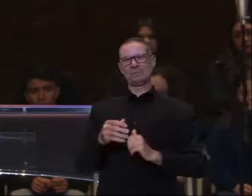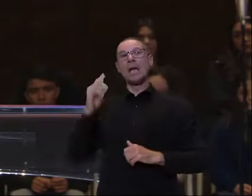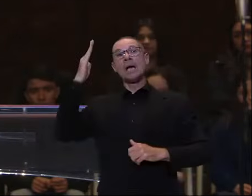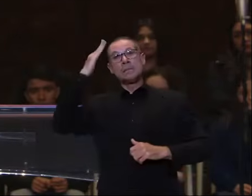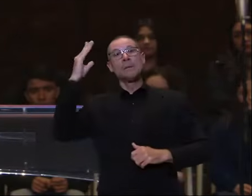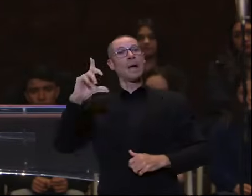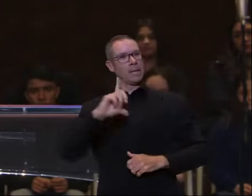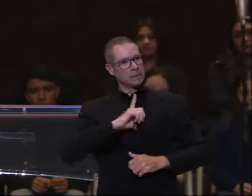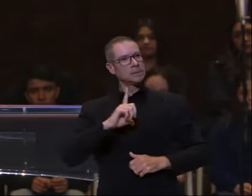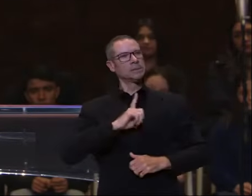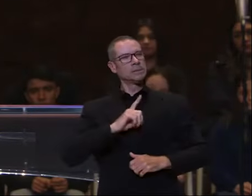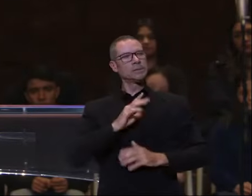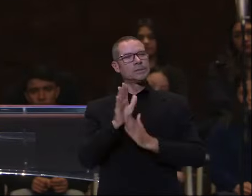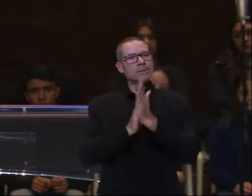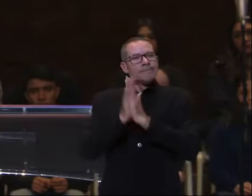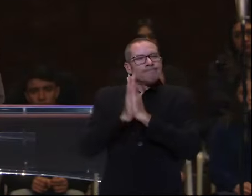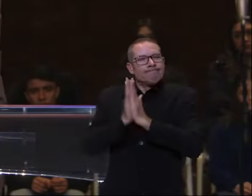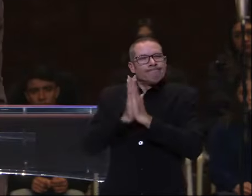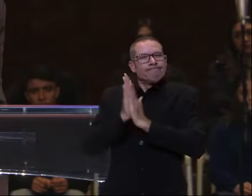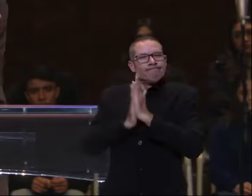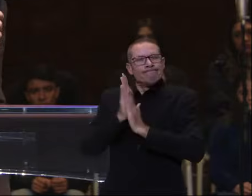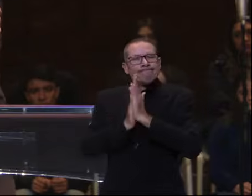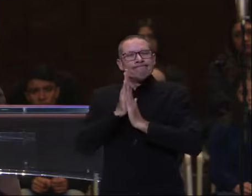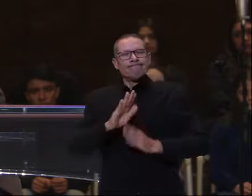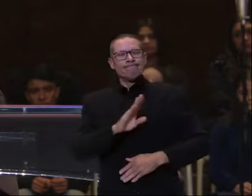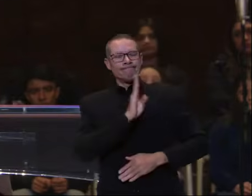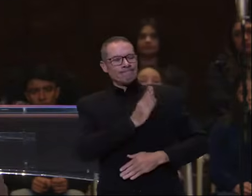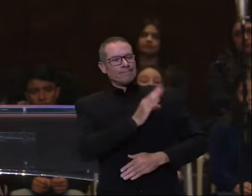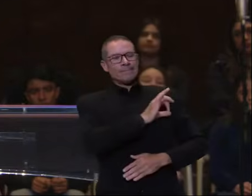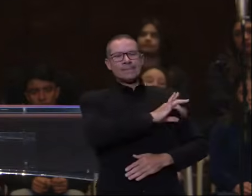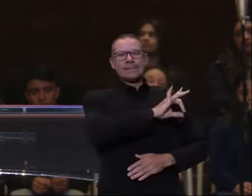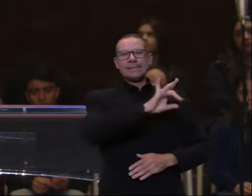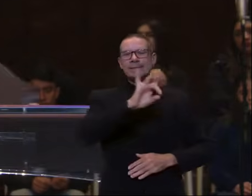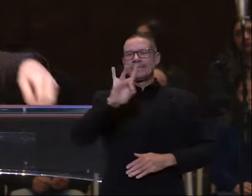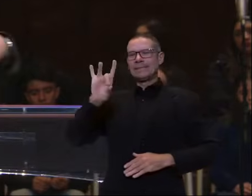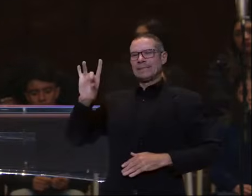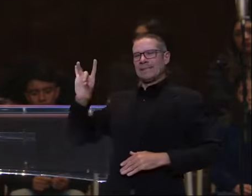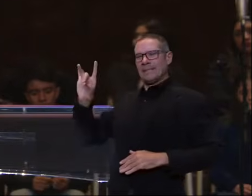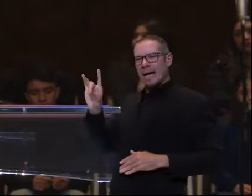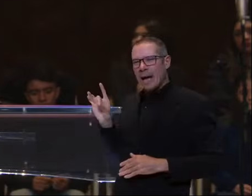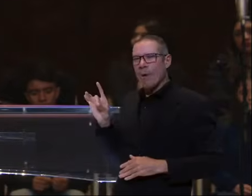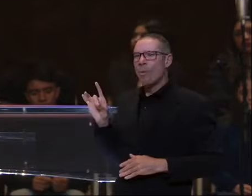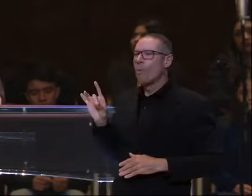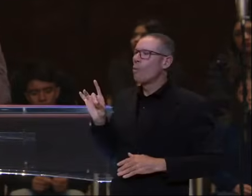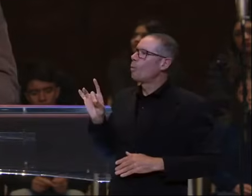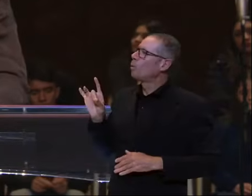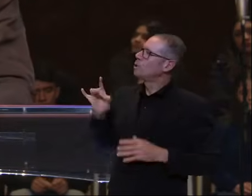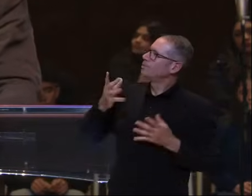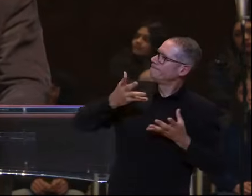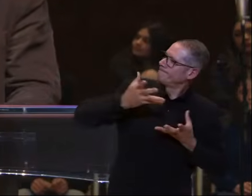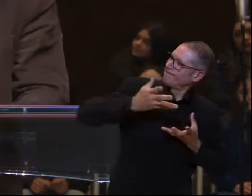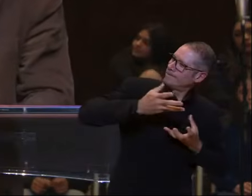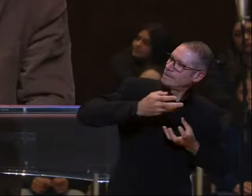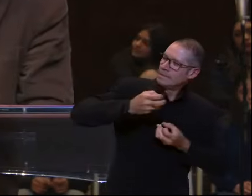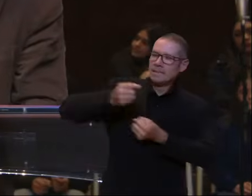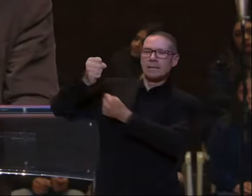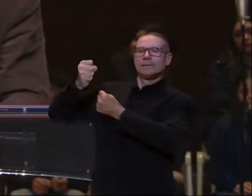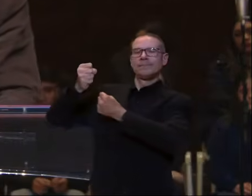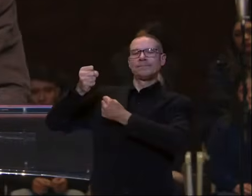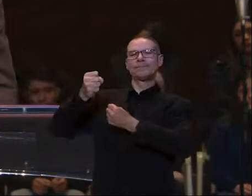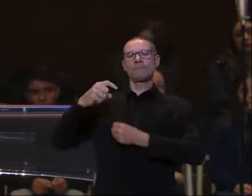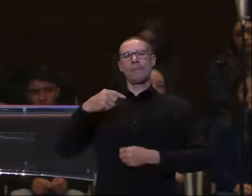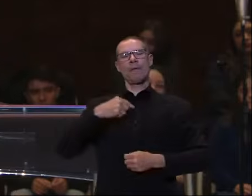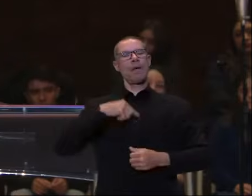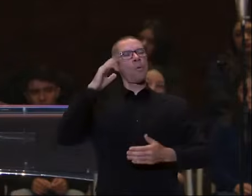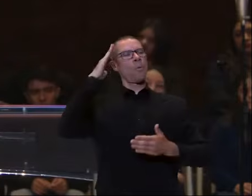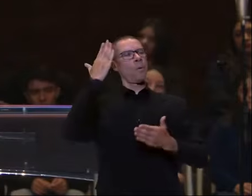Sabe, existe um anseio dentro do coração de cada um de nós de sermos aceitos. E eu creio